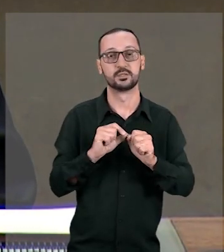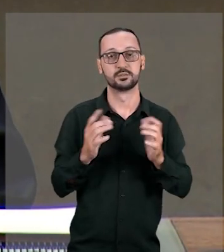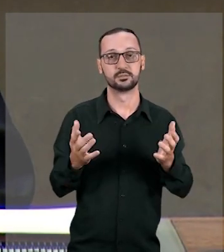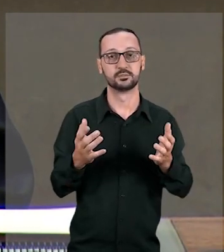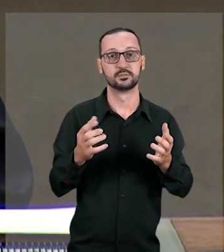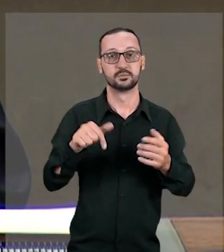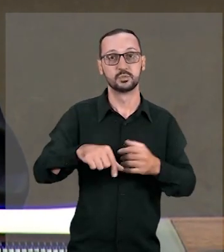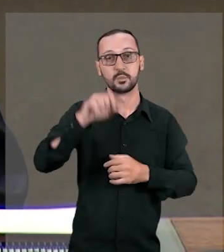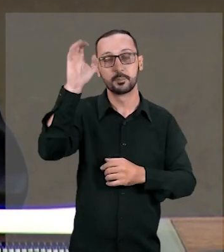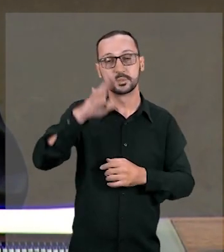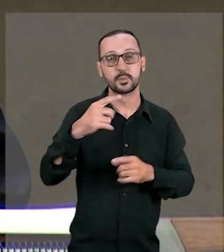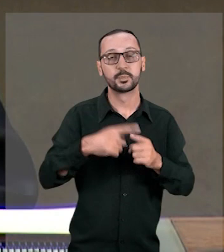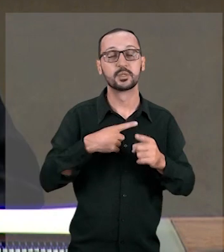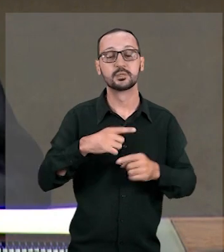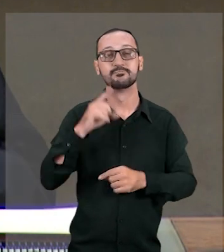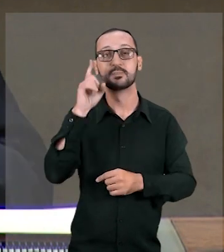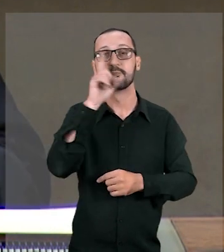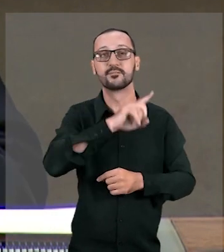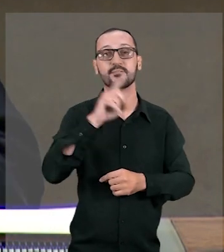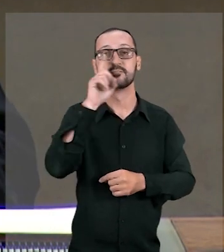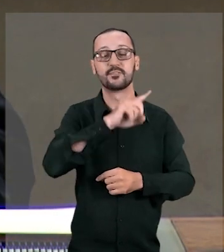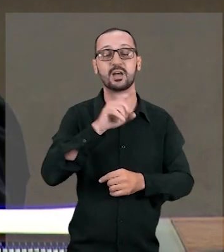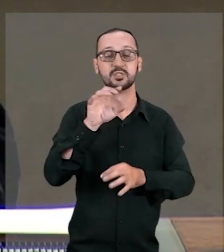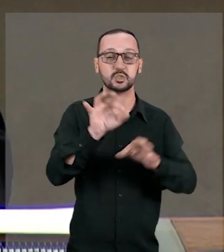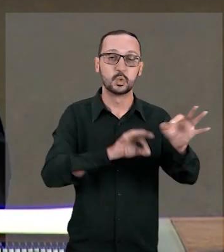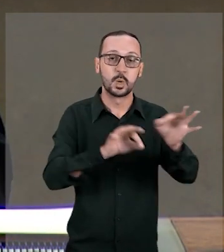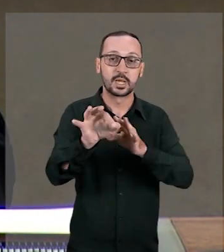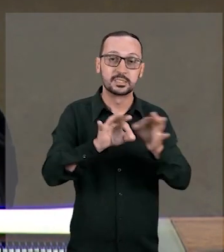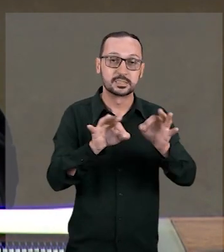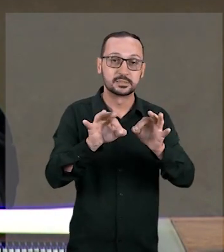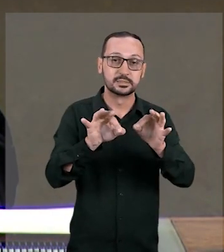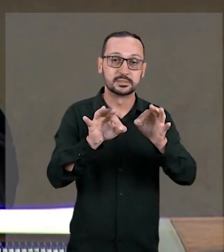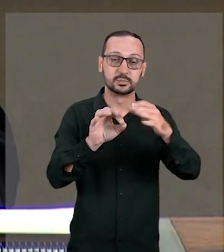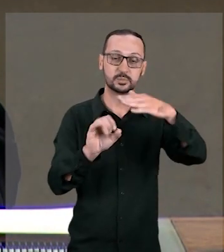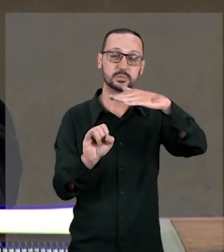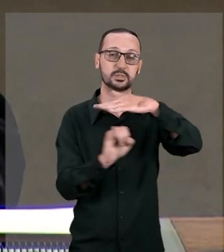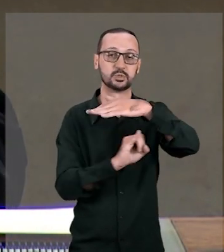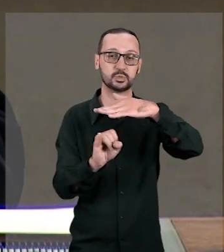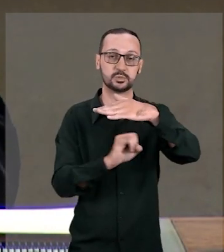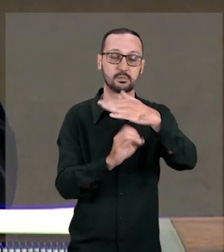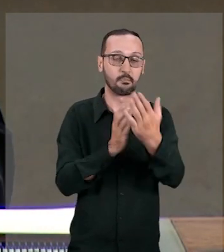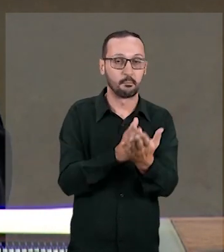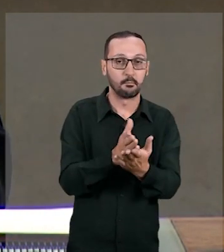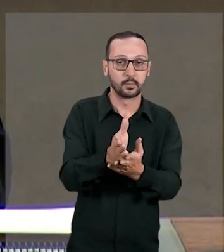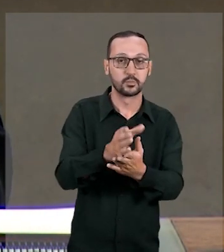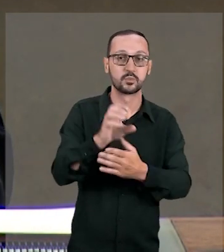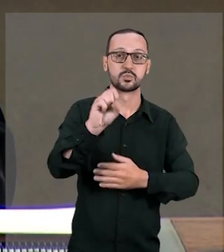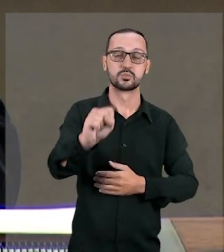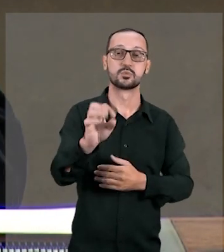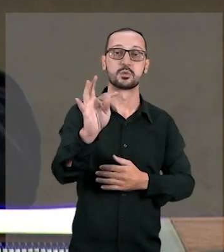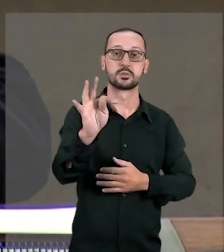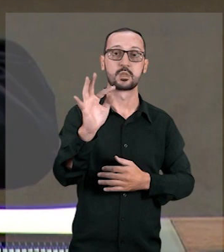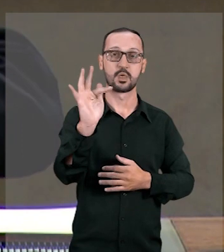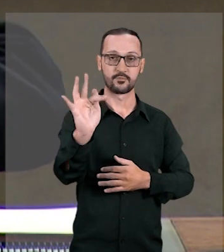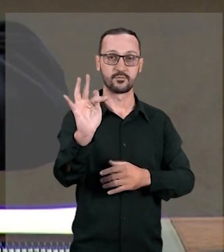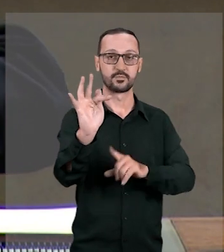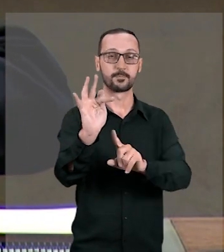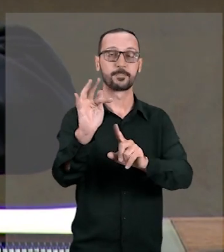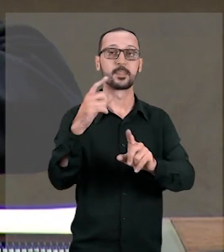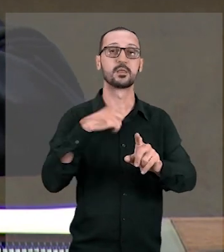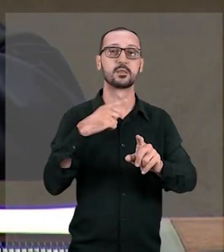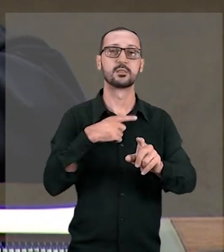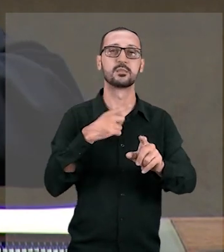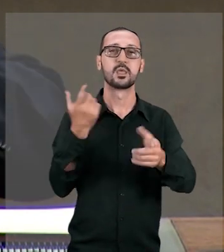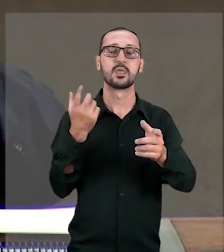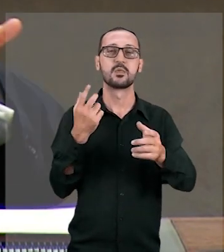No Brasil, por uma falha de desenho institucional, o Supremo Tribunal Federal tem uma competência